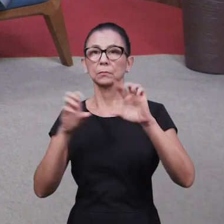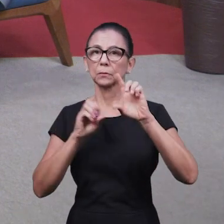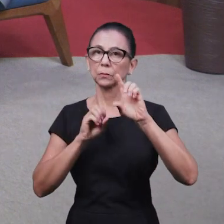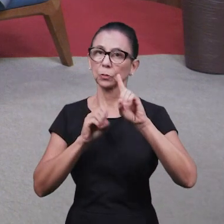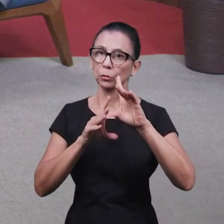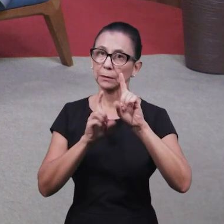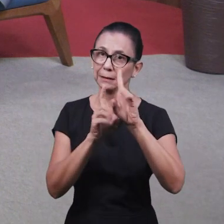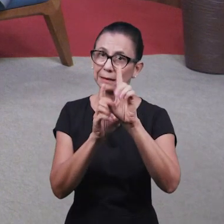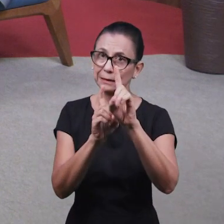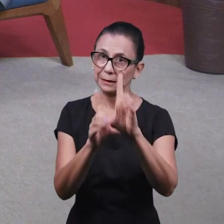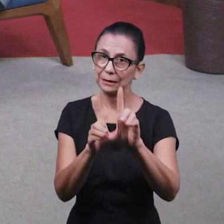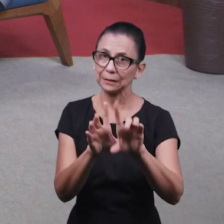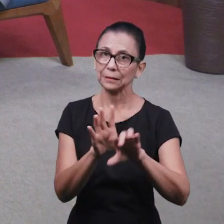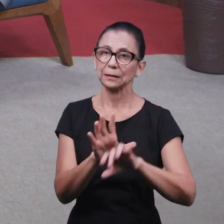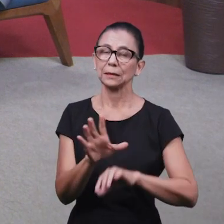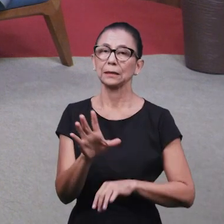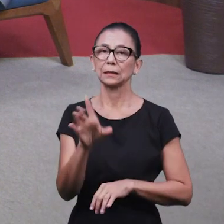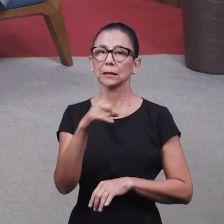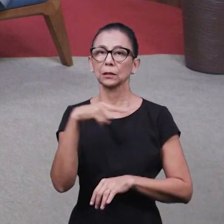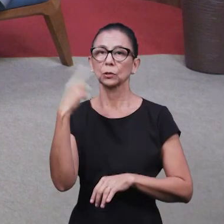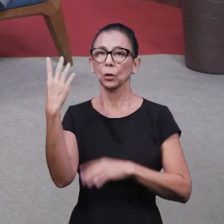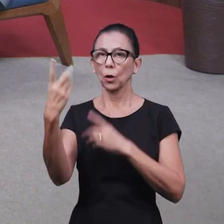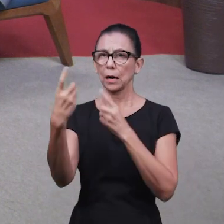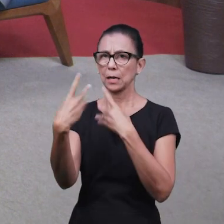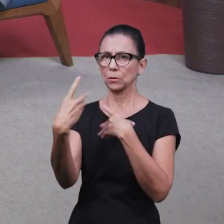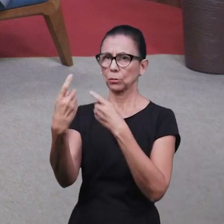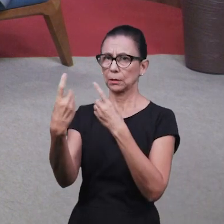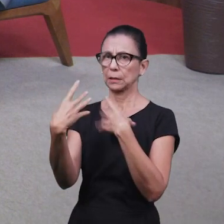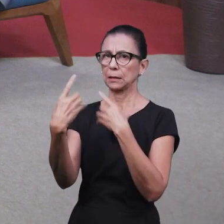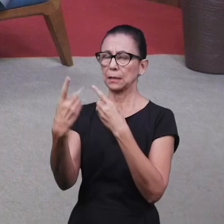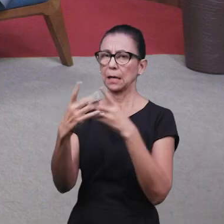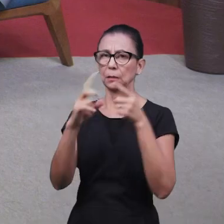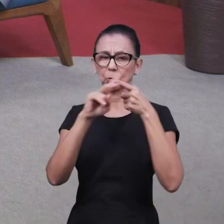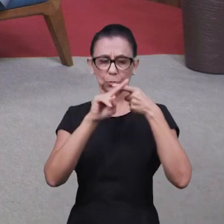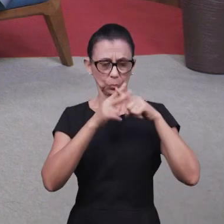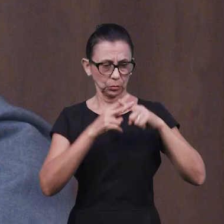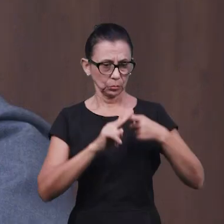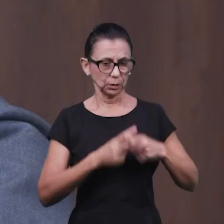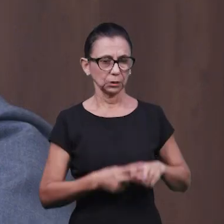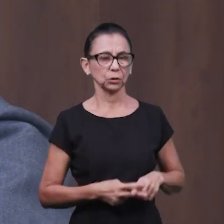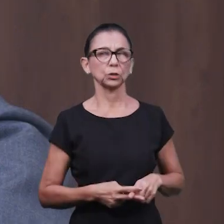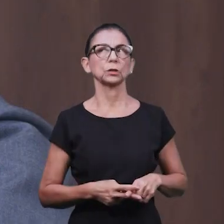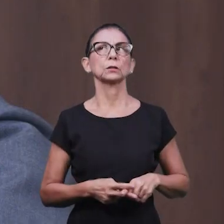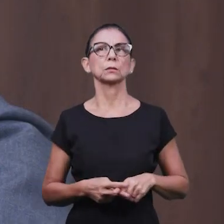o ensino. À medida em que somos ensinados, doutrinados, corrigidos,